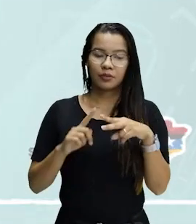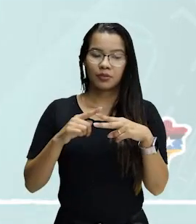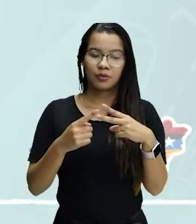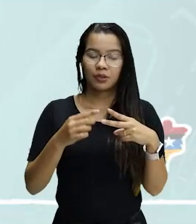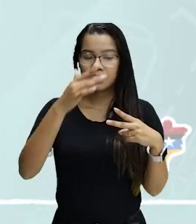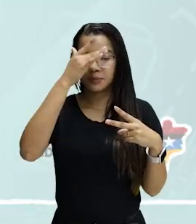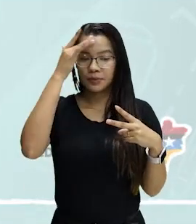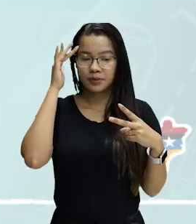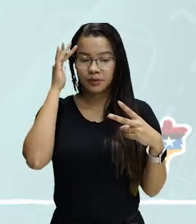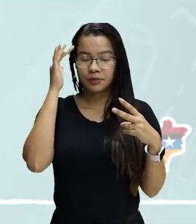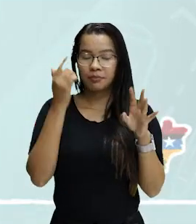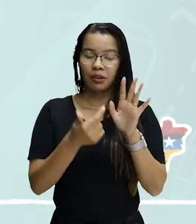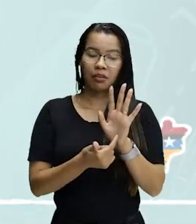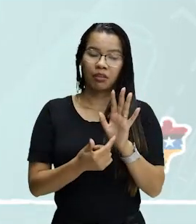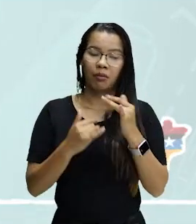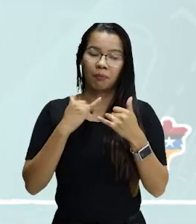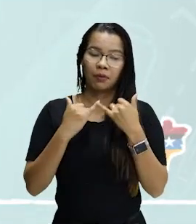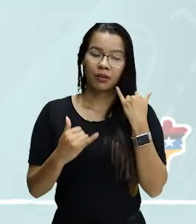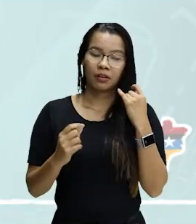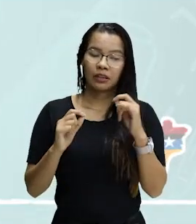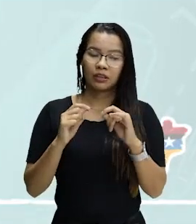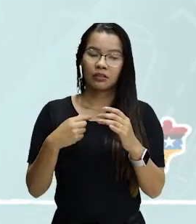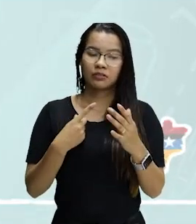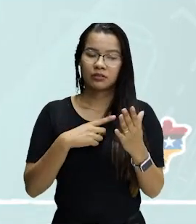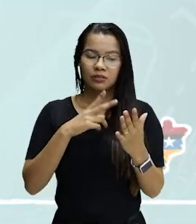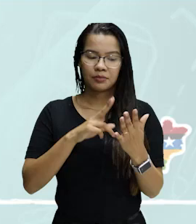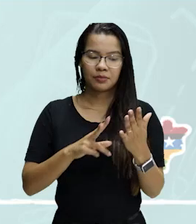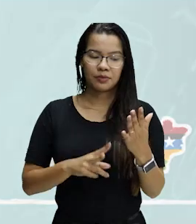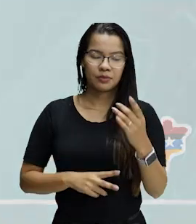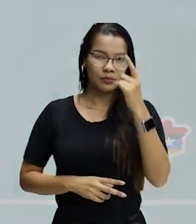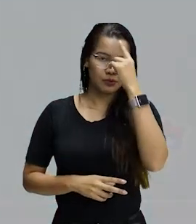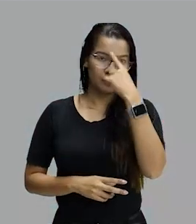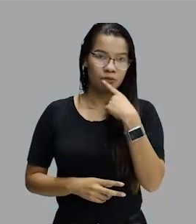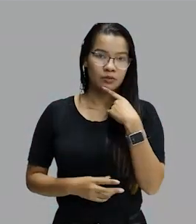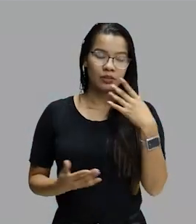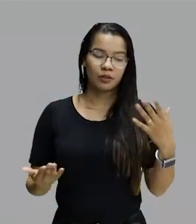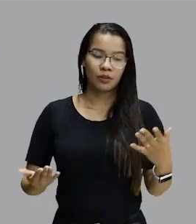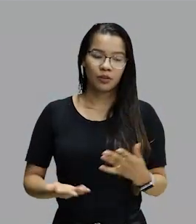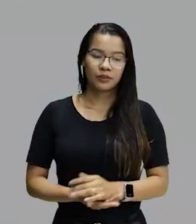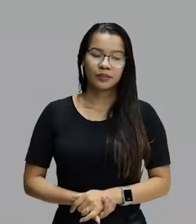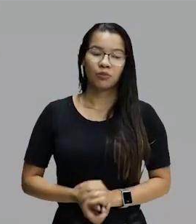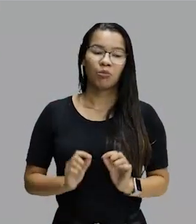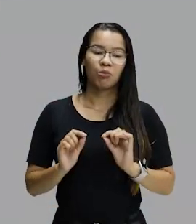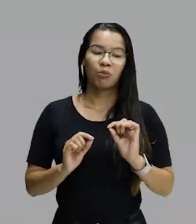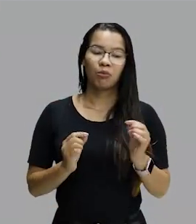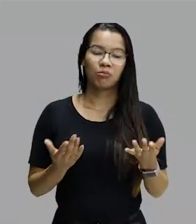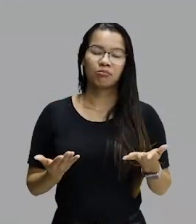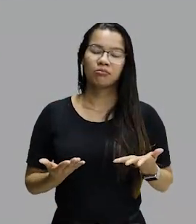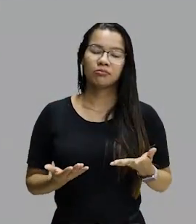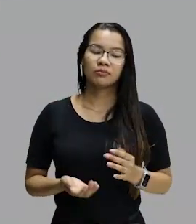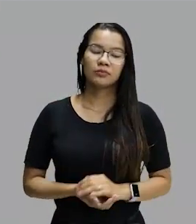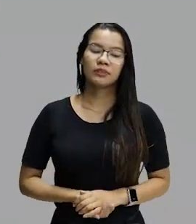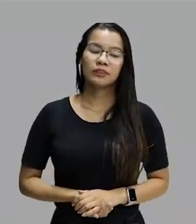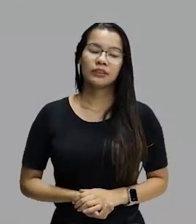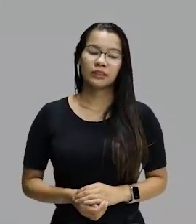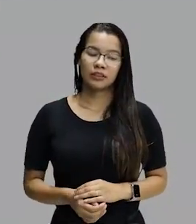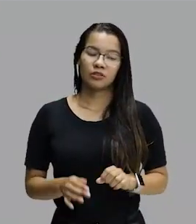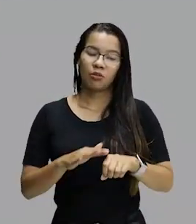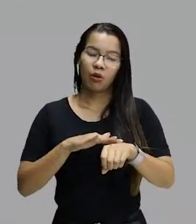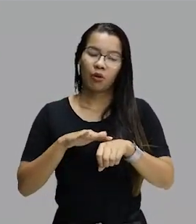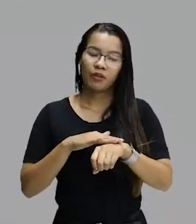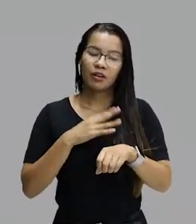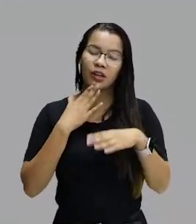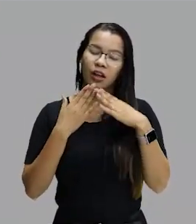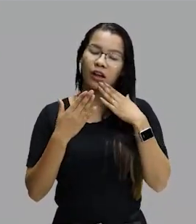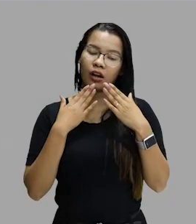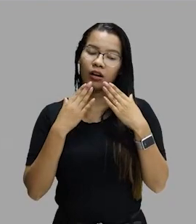pessoas, aparentemente, né, a ideia aí é, vamos fazer a leitura dessa figura. A leitura diz o quê? Que eles estão conversando.